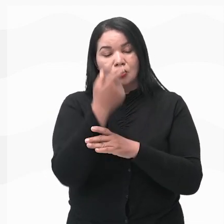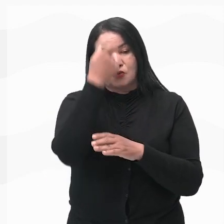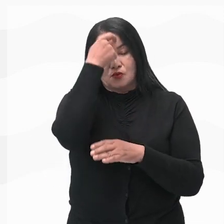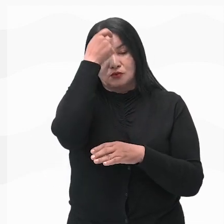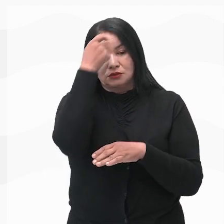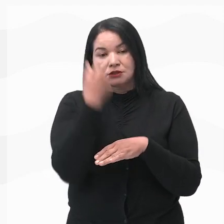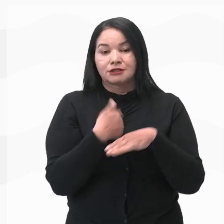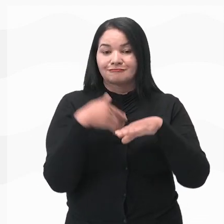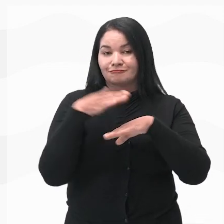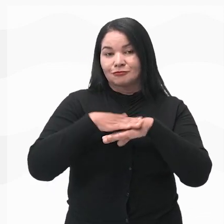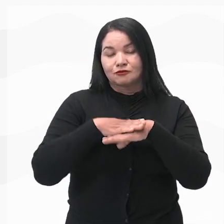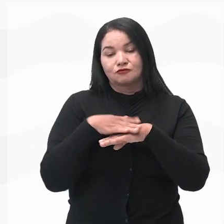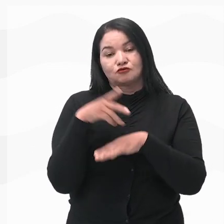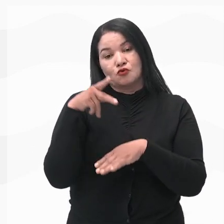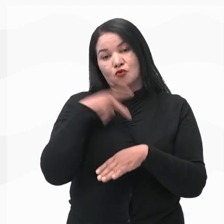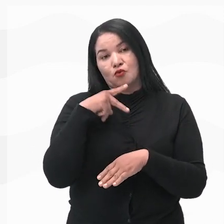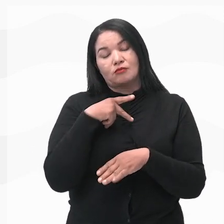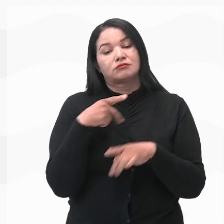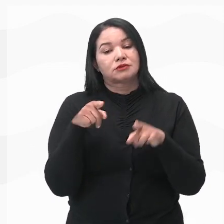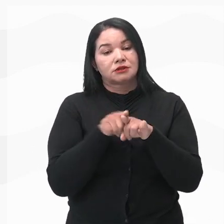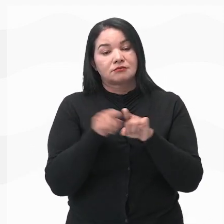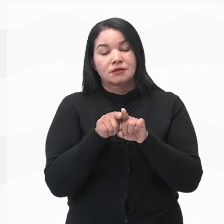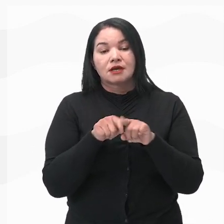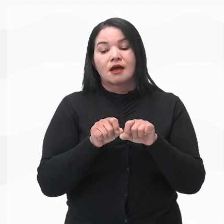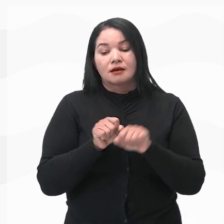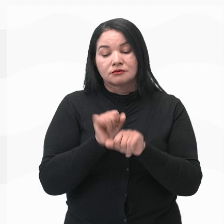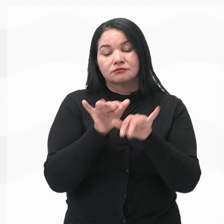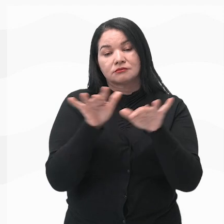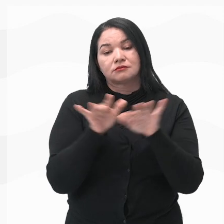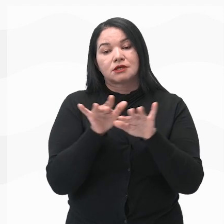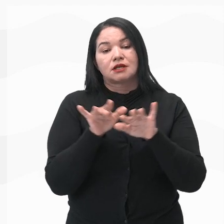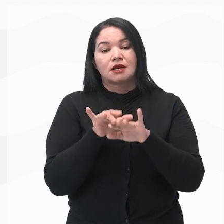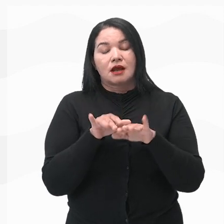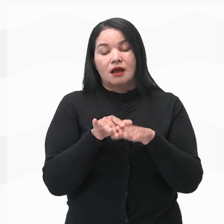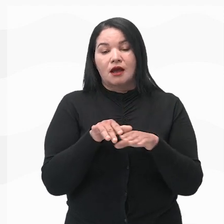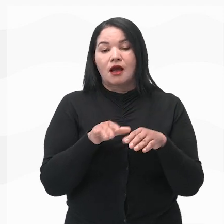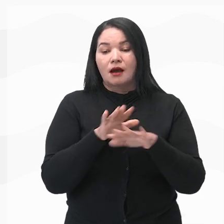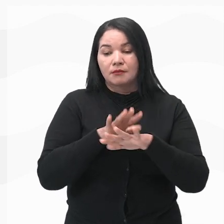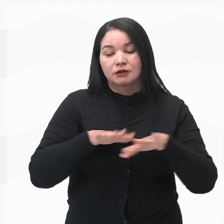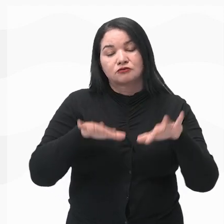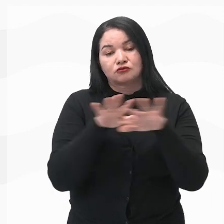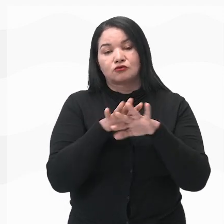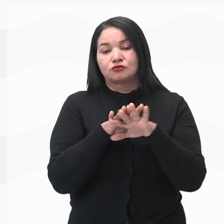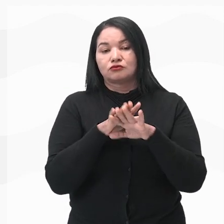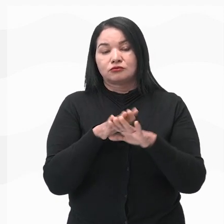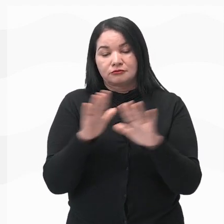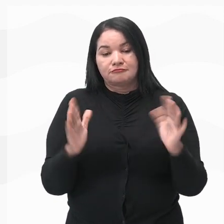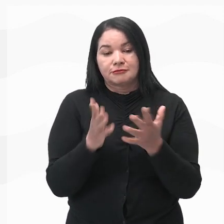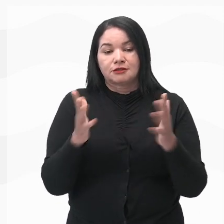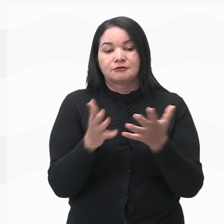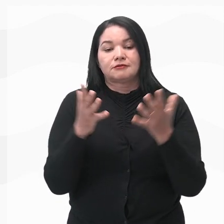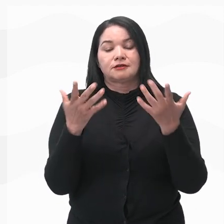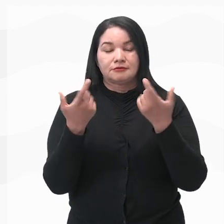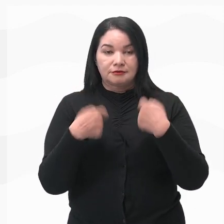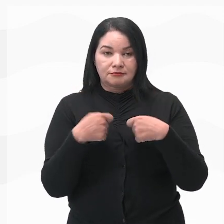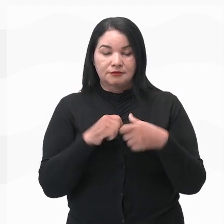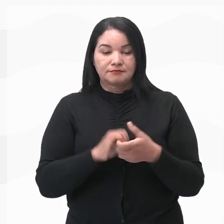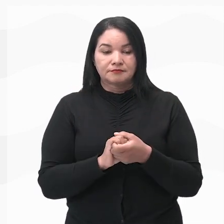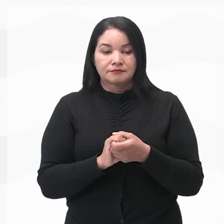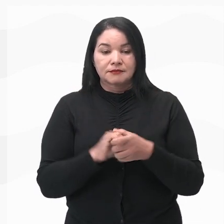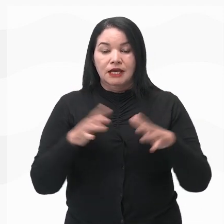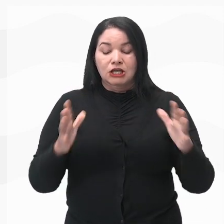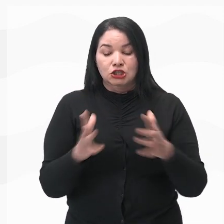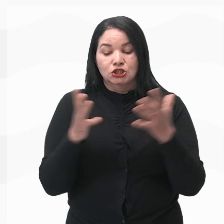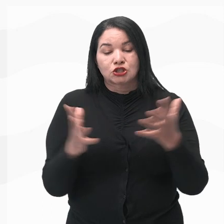poder atingirmos a coletividade. Assim como, né, os incentivos ao processo da